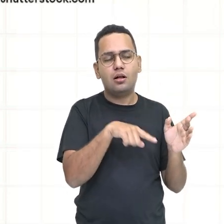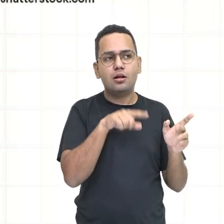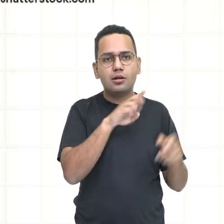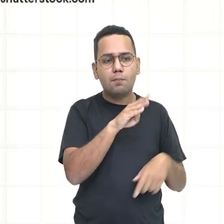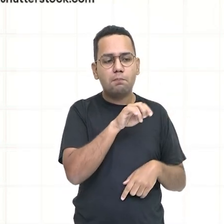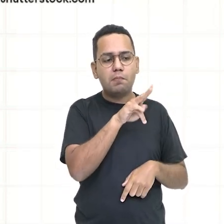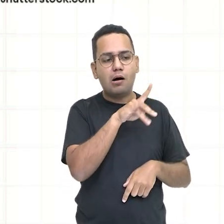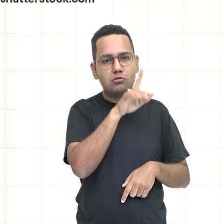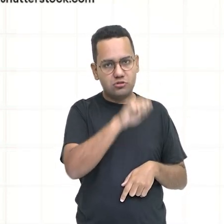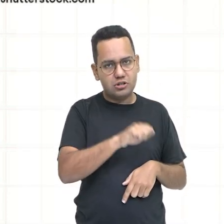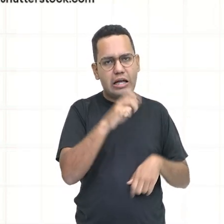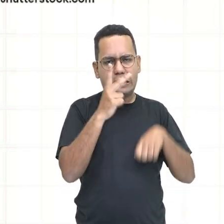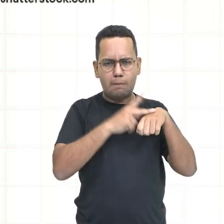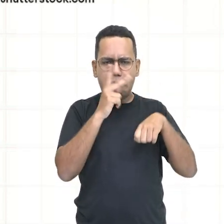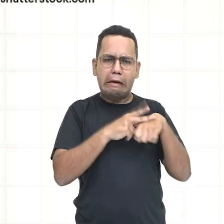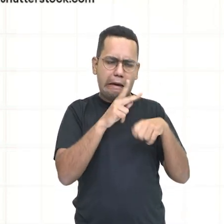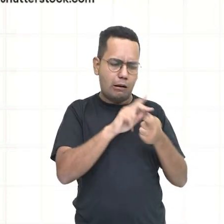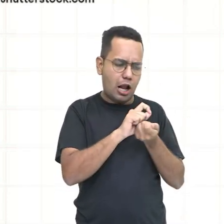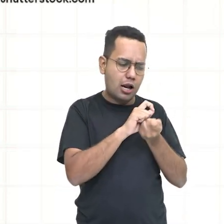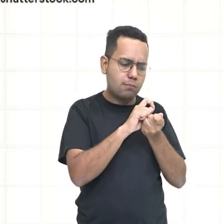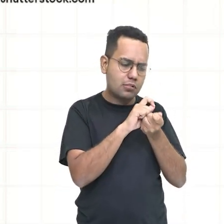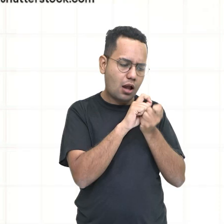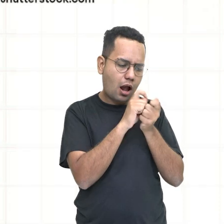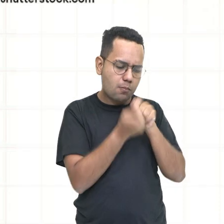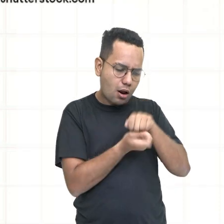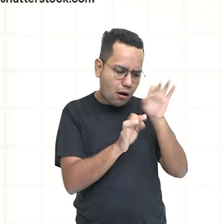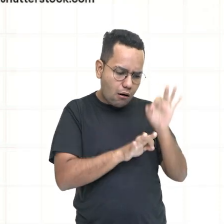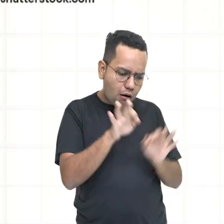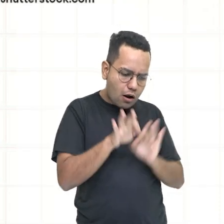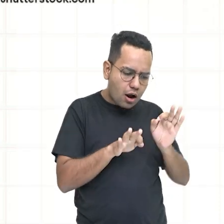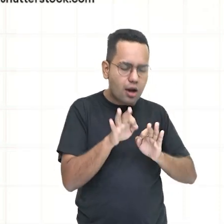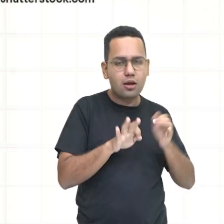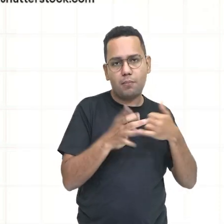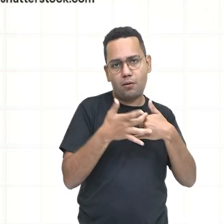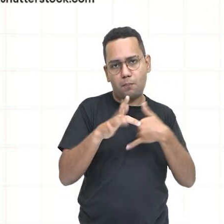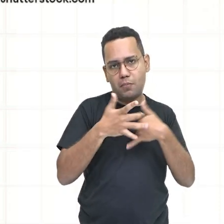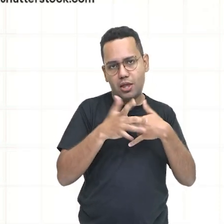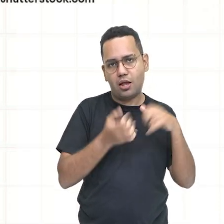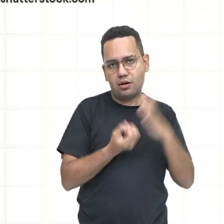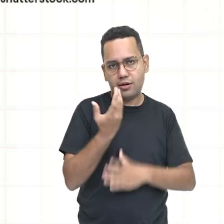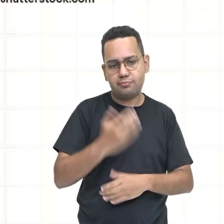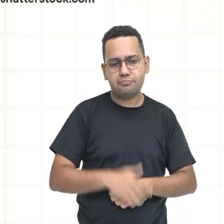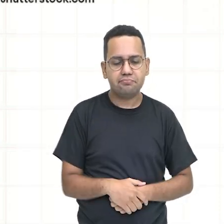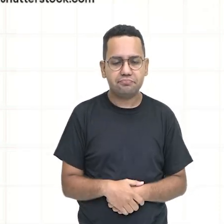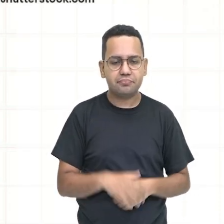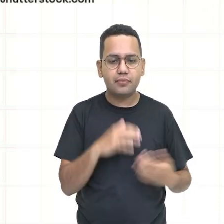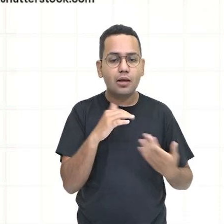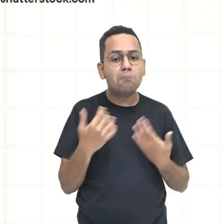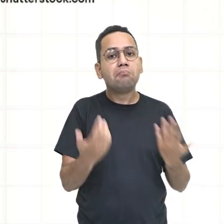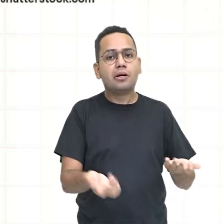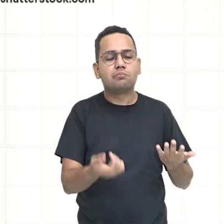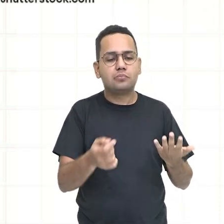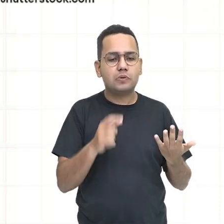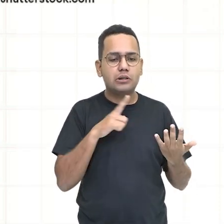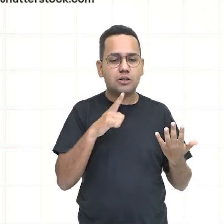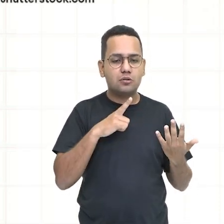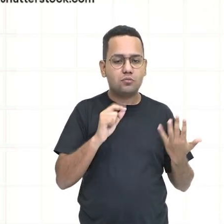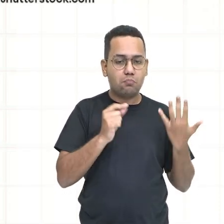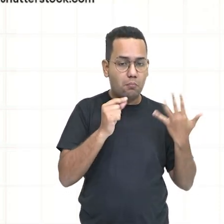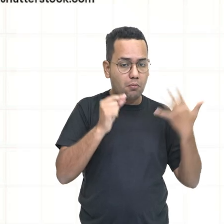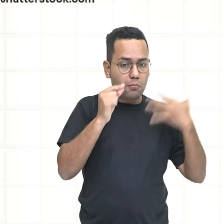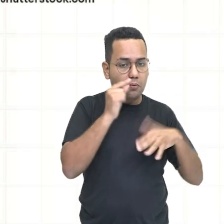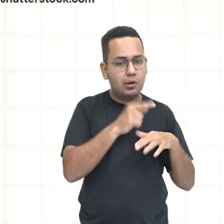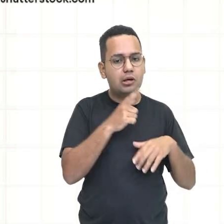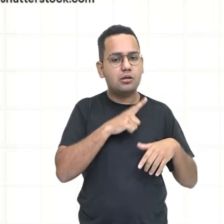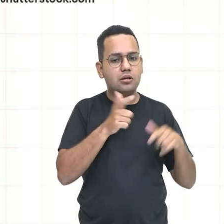artefatos de minério de alumínio. A Austrália está também entre os maiores